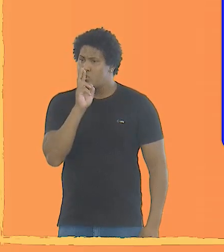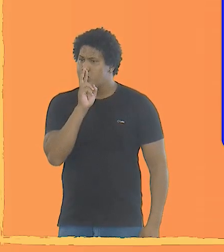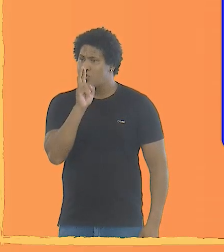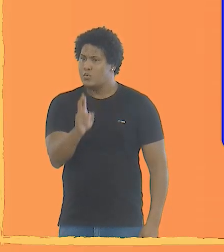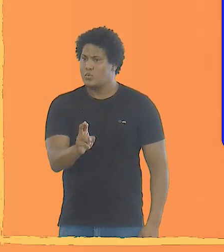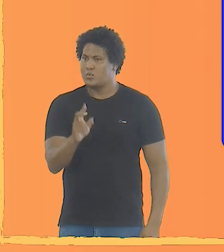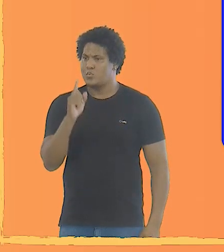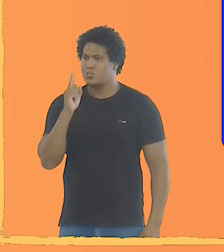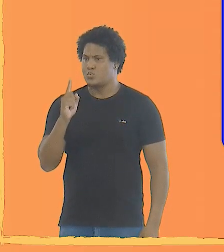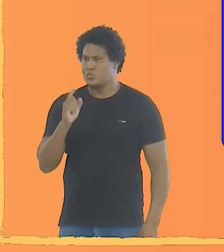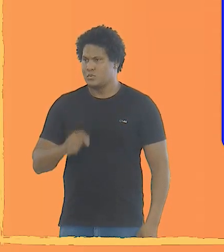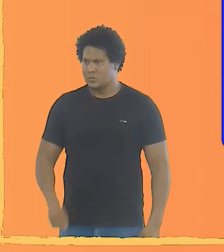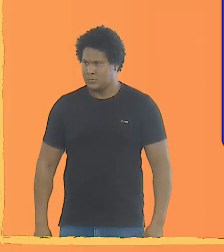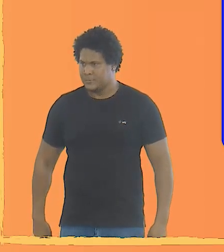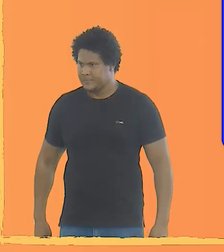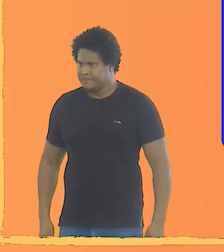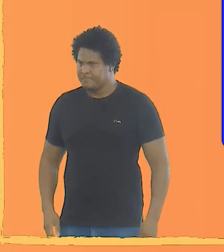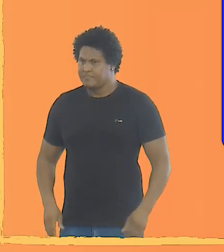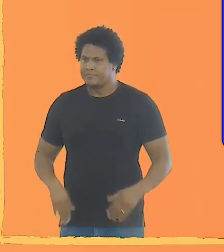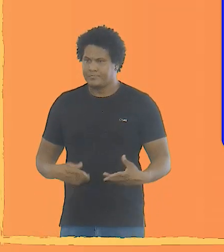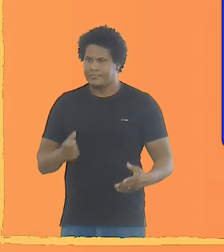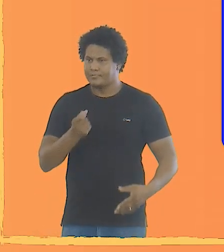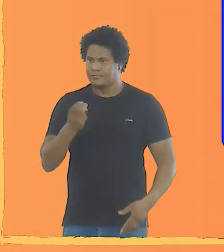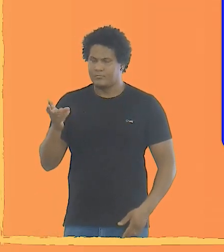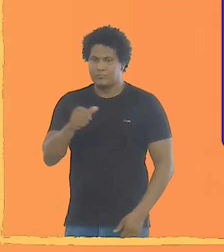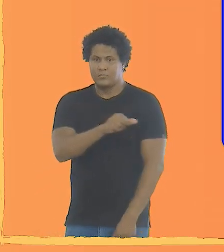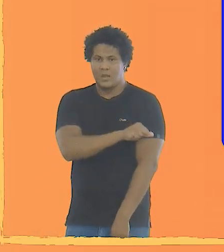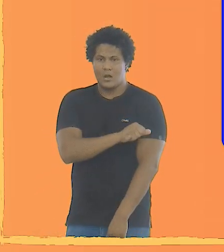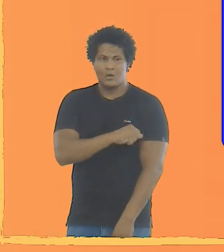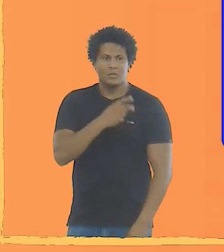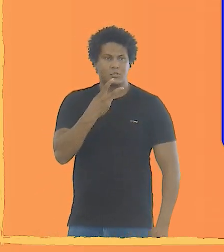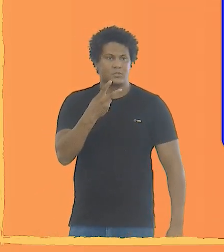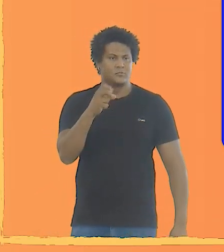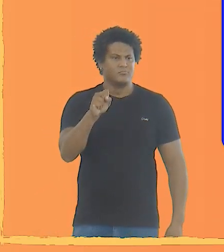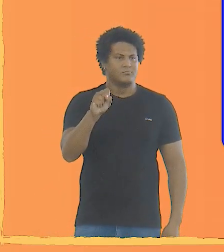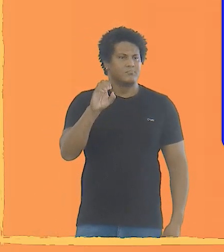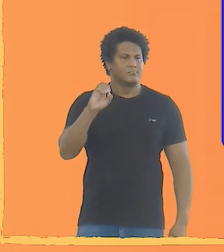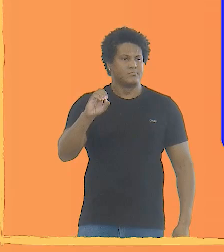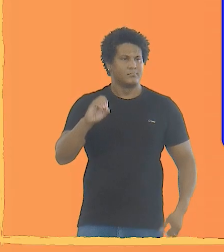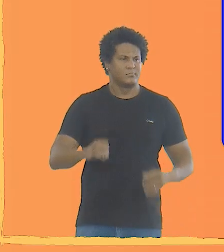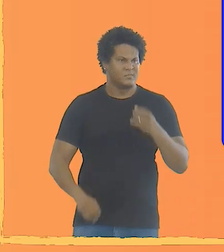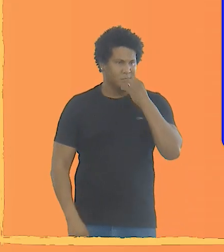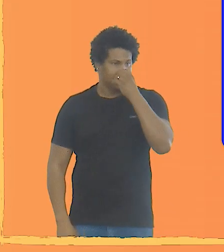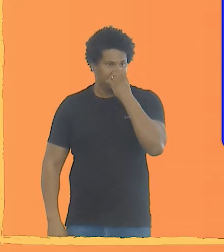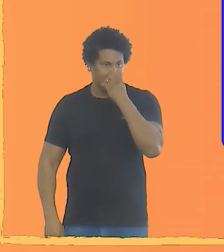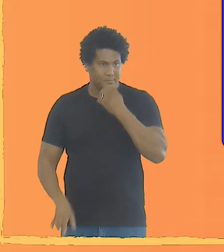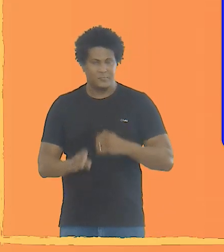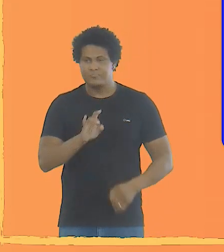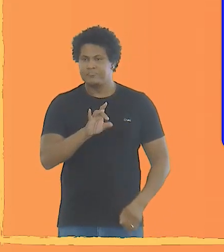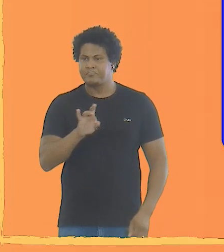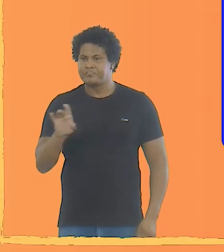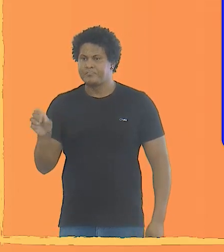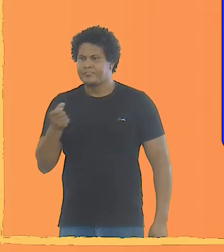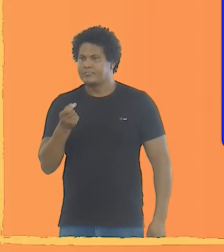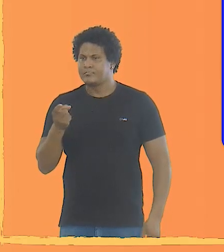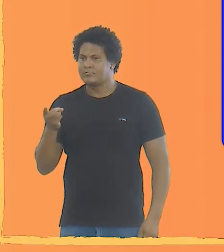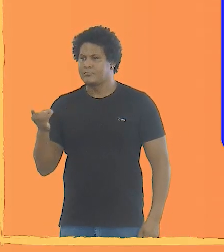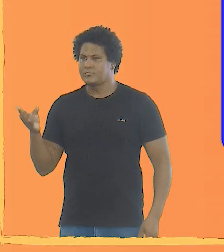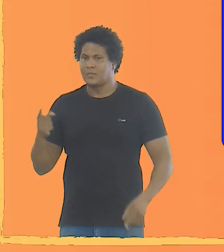são 280 alunos participando. Cada aluno vai dar uma resposta. Mas só